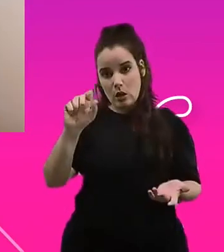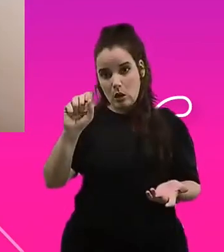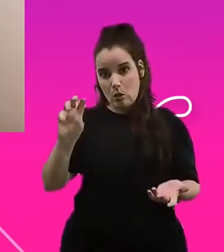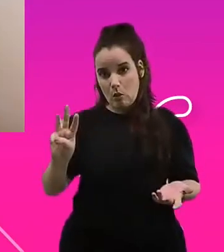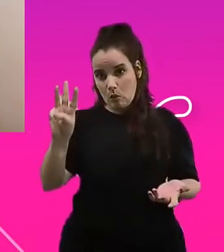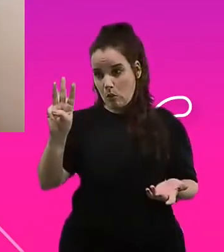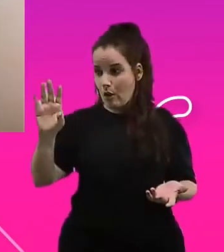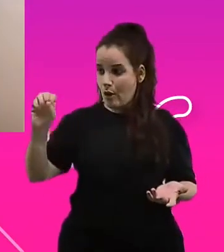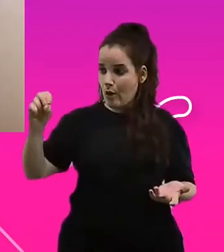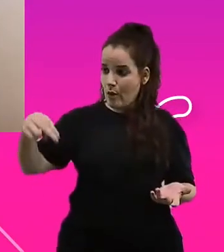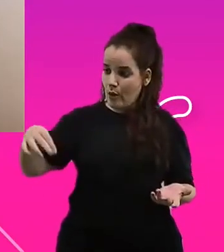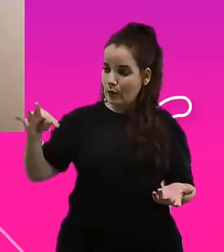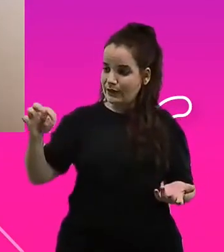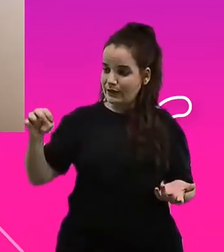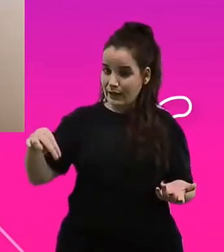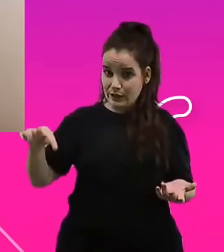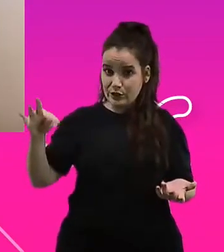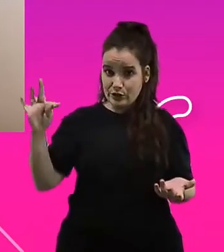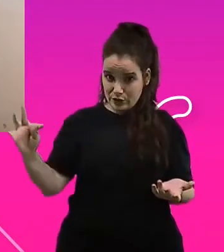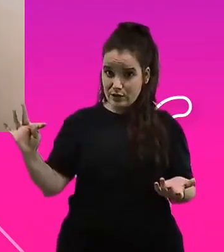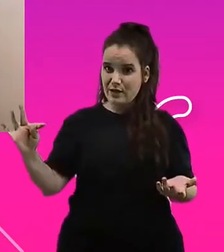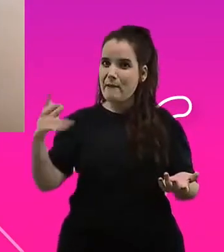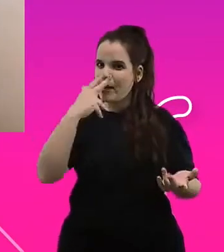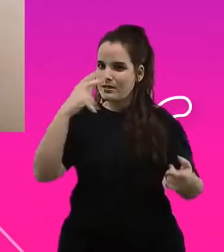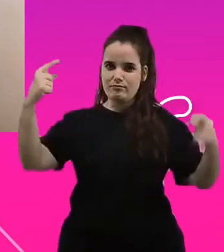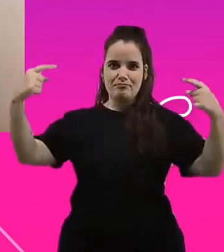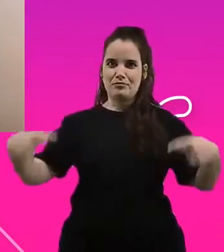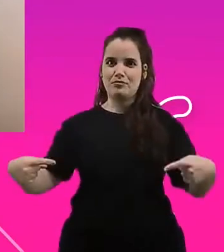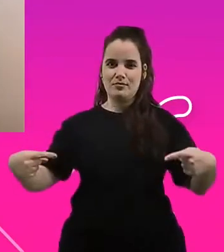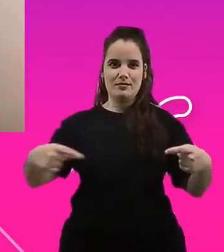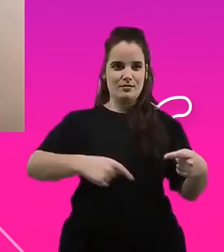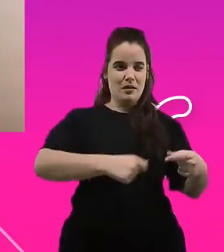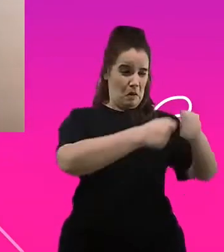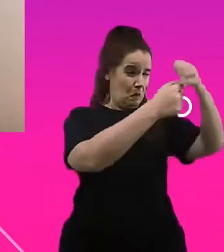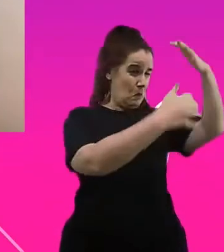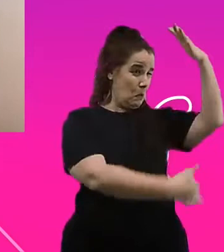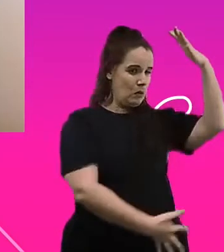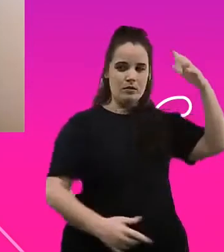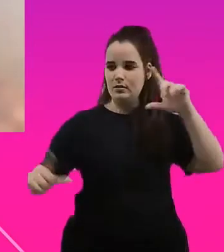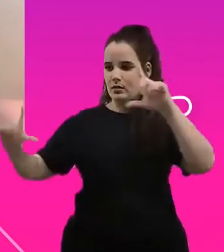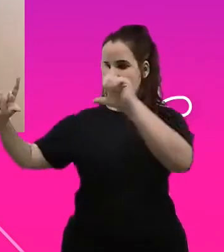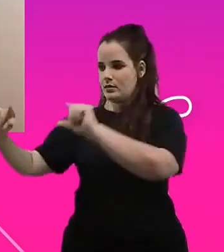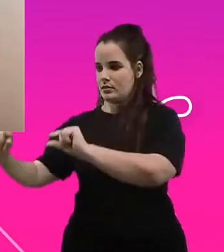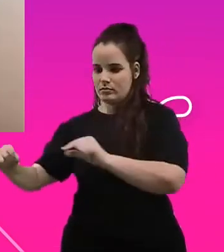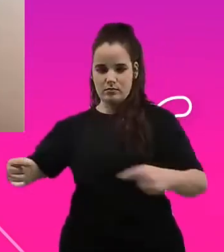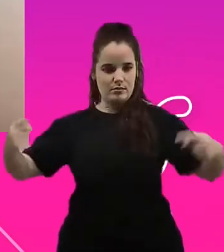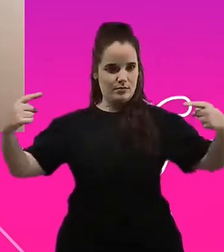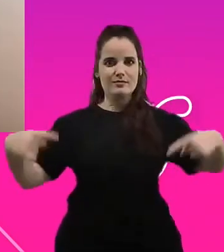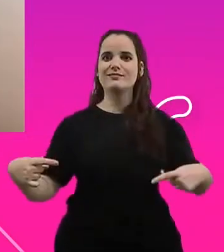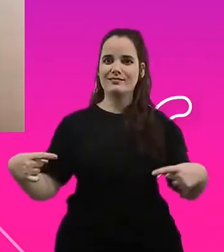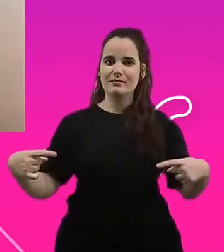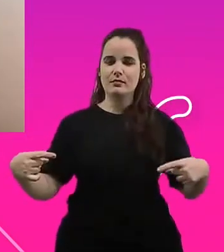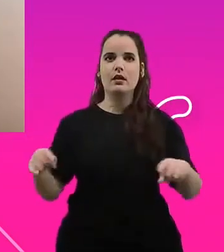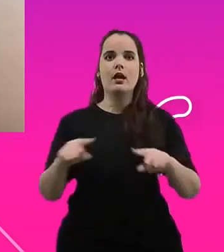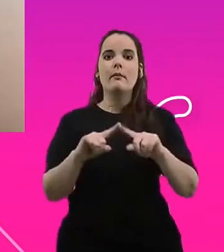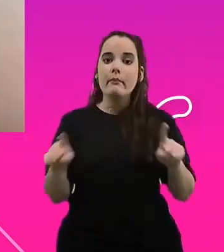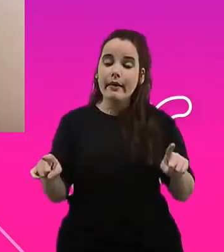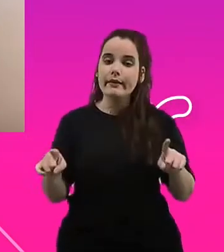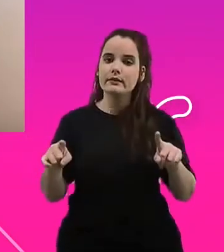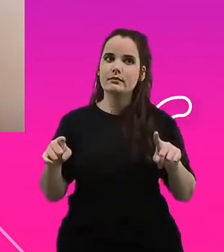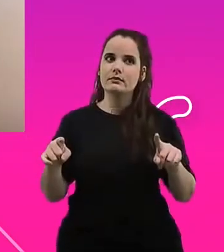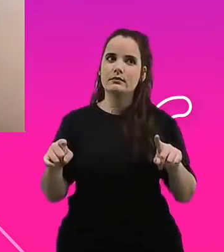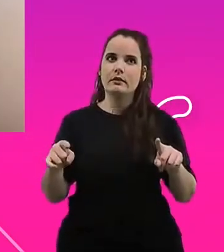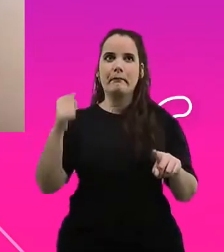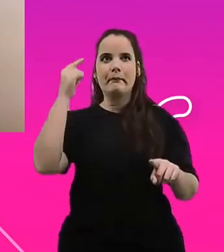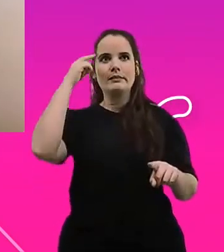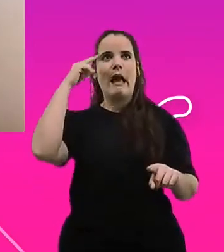Mas eu não acredito que nada possa ser estabelecido como regra. Eu gosto de falar muito de que não existe todo mundo. Então, eu acho que, por mais